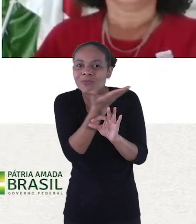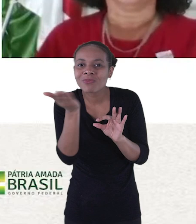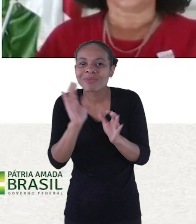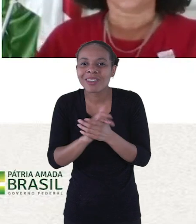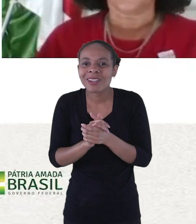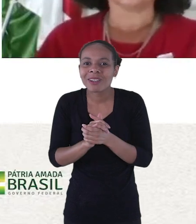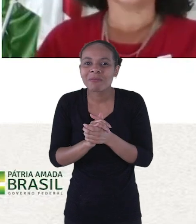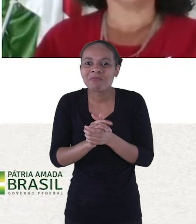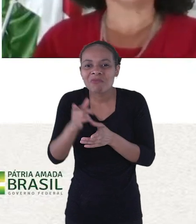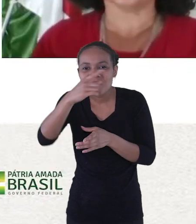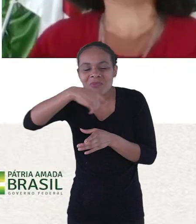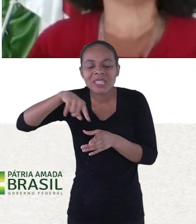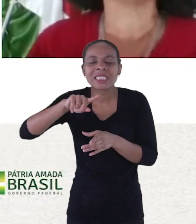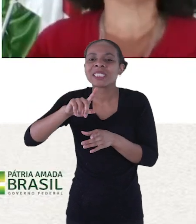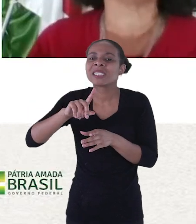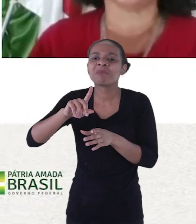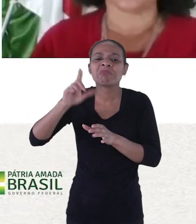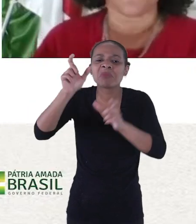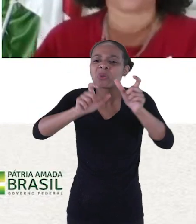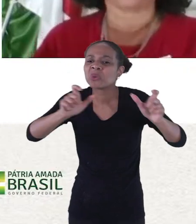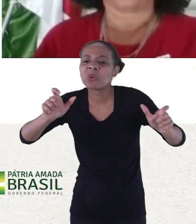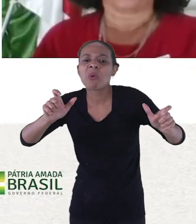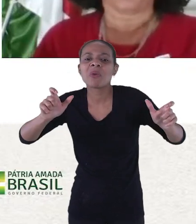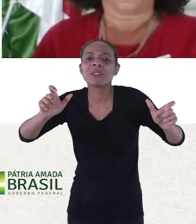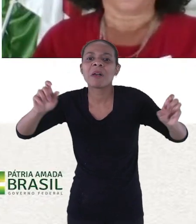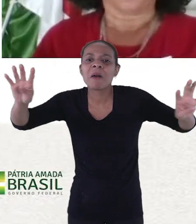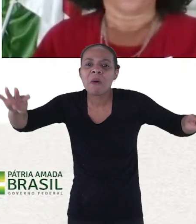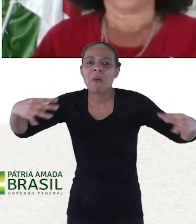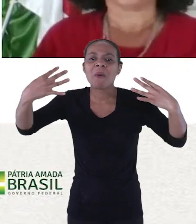pobreza. Ela seria um excelente parlamentar